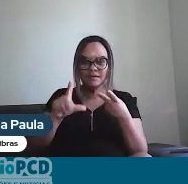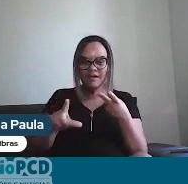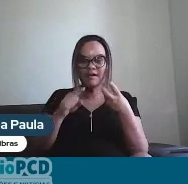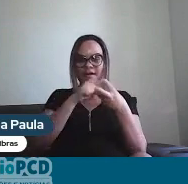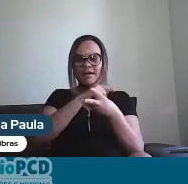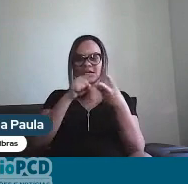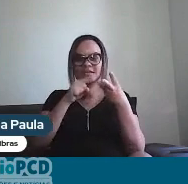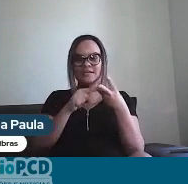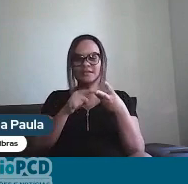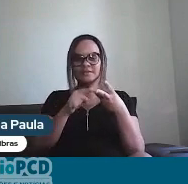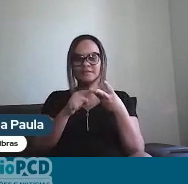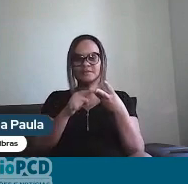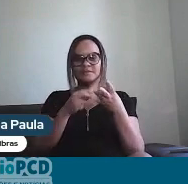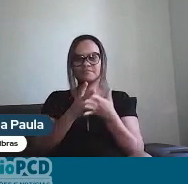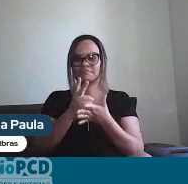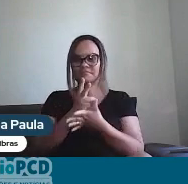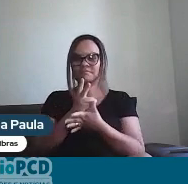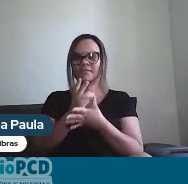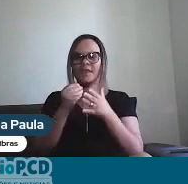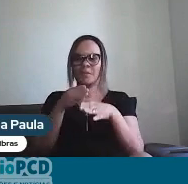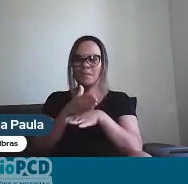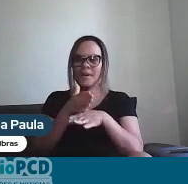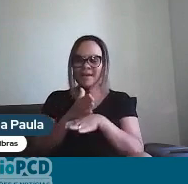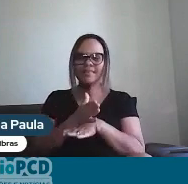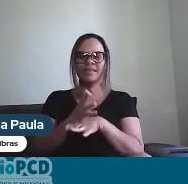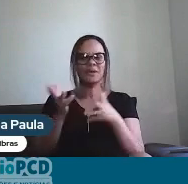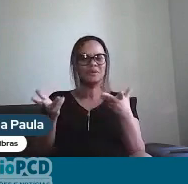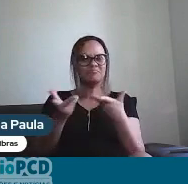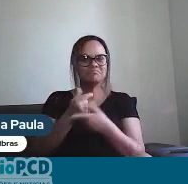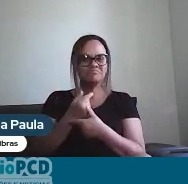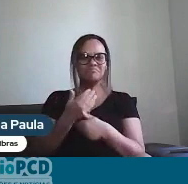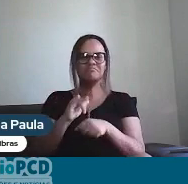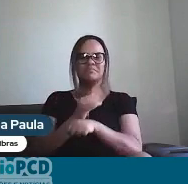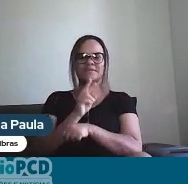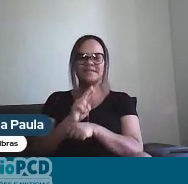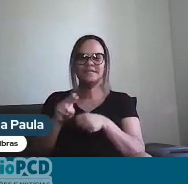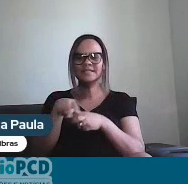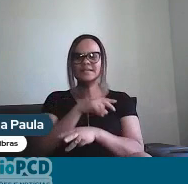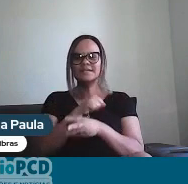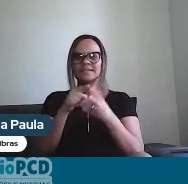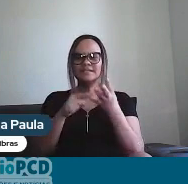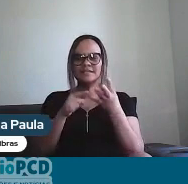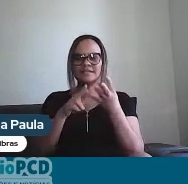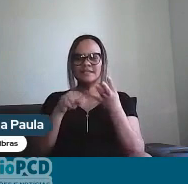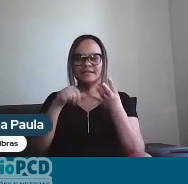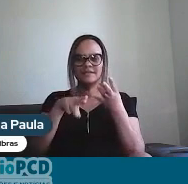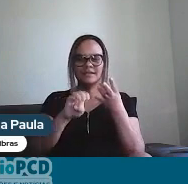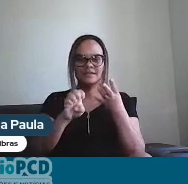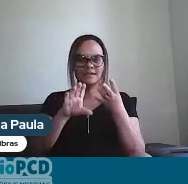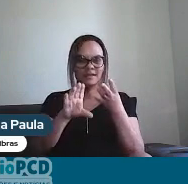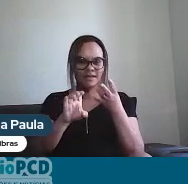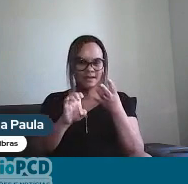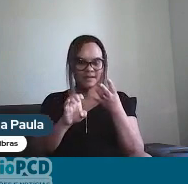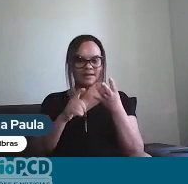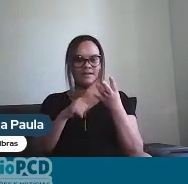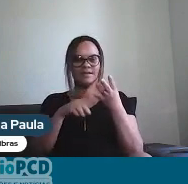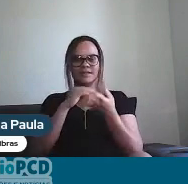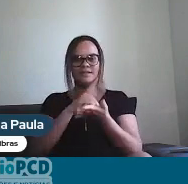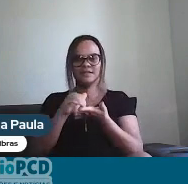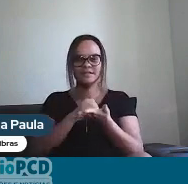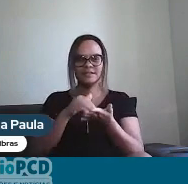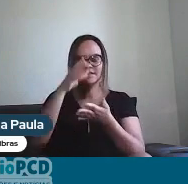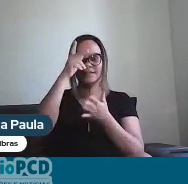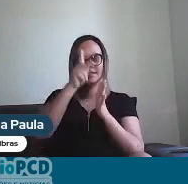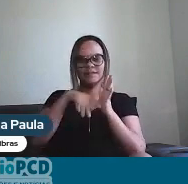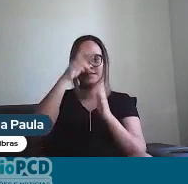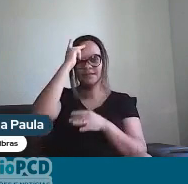Miguel Marcelino, né, que está sempre aí também, que participou intensamente do instrumento do BPC, a Liliane Bernardes, que está na Secretaria dos Direitos Humanos